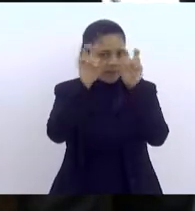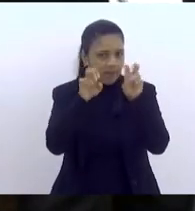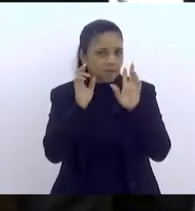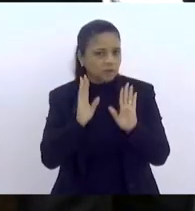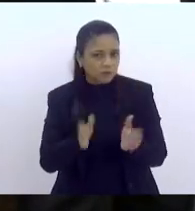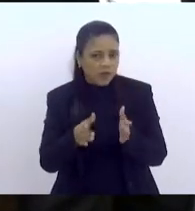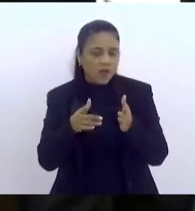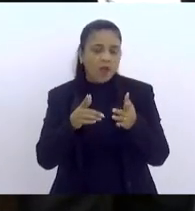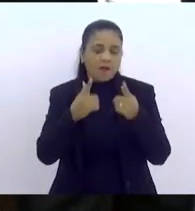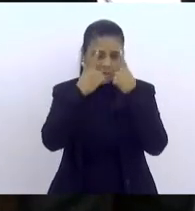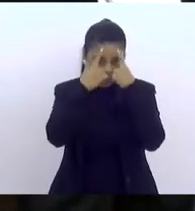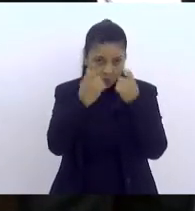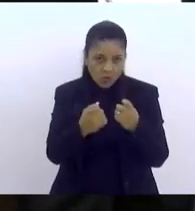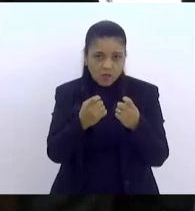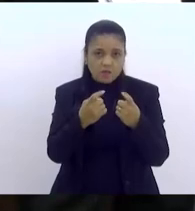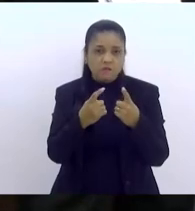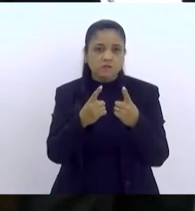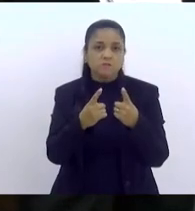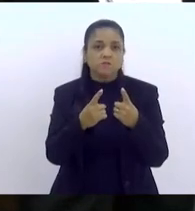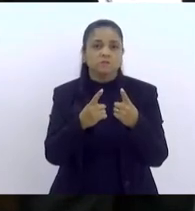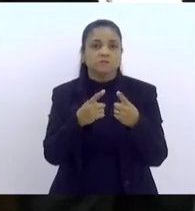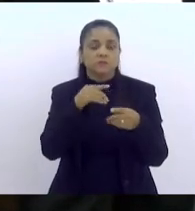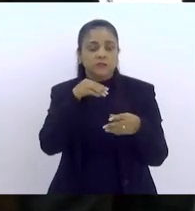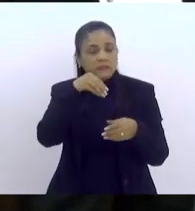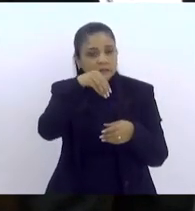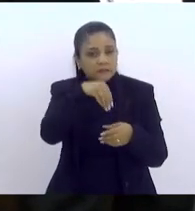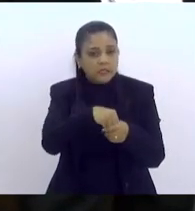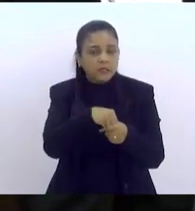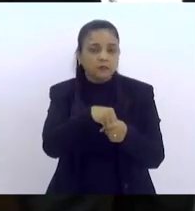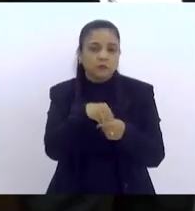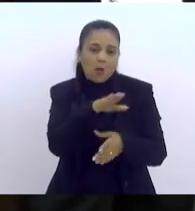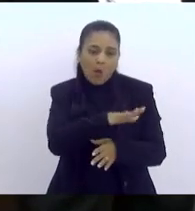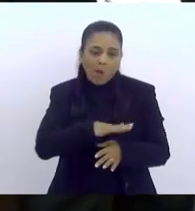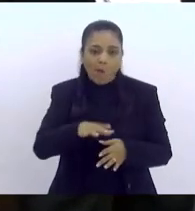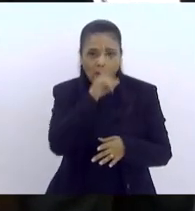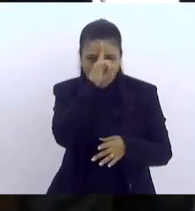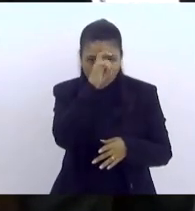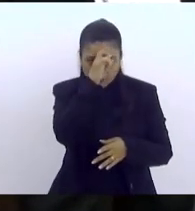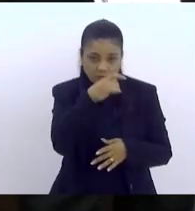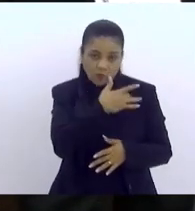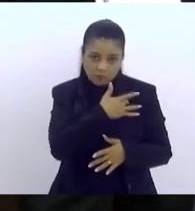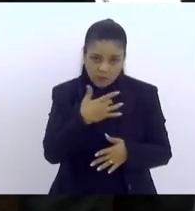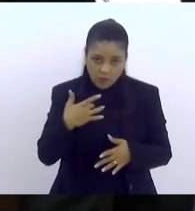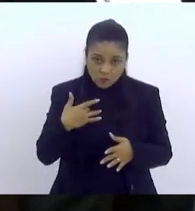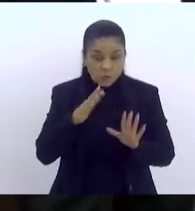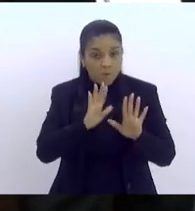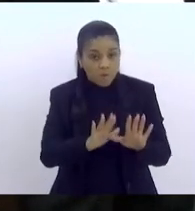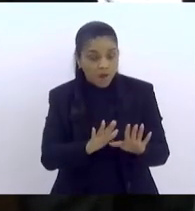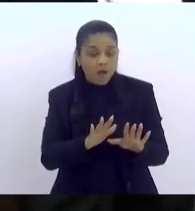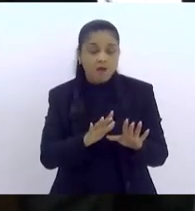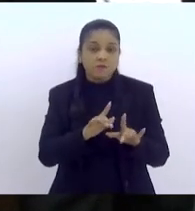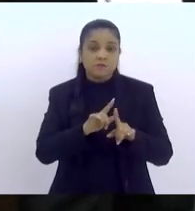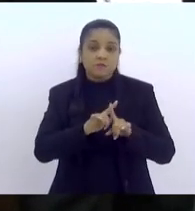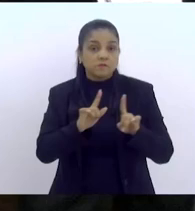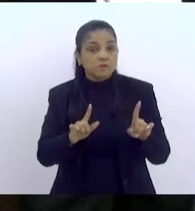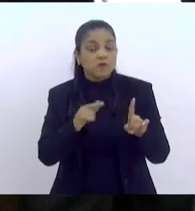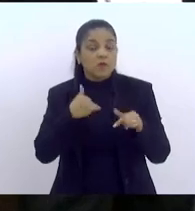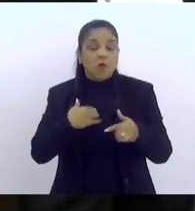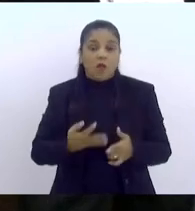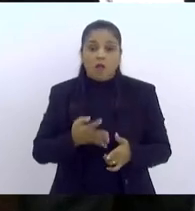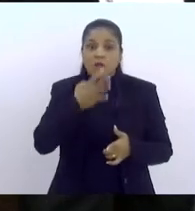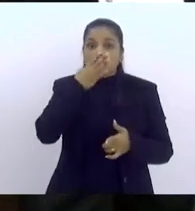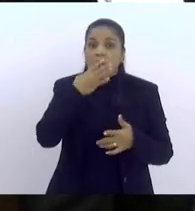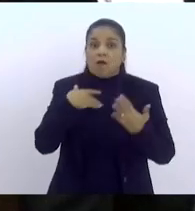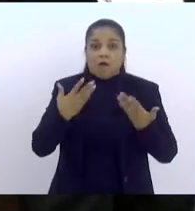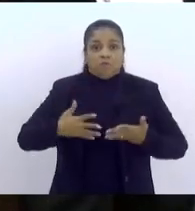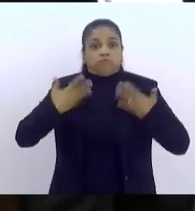não adentra, no caso, as unidades de saúde, mas que a gente fica estarrecido de ver